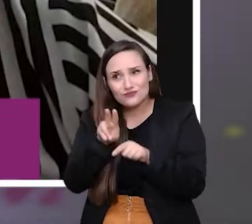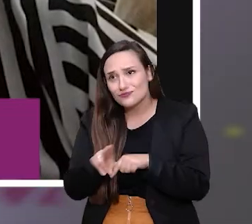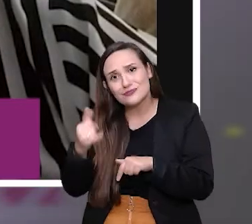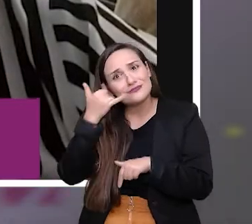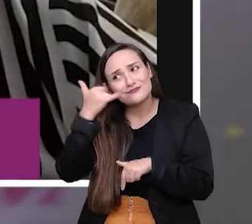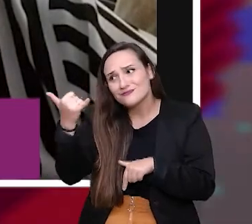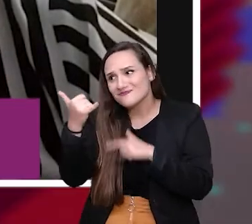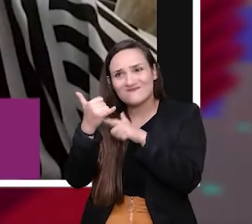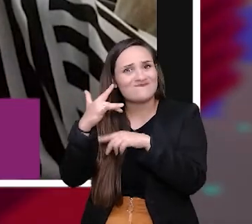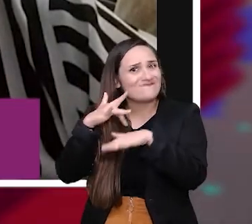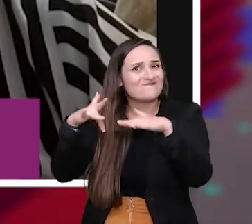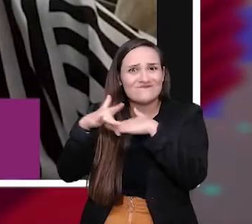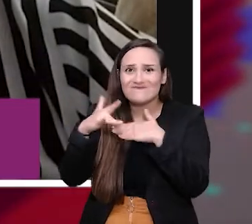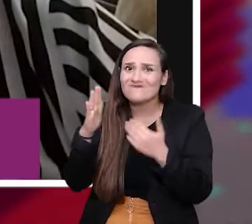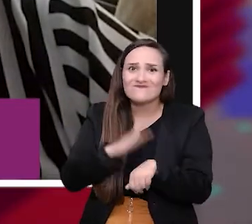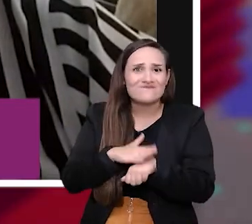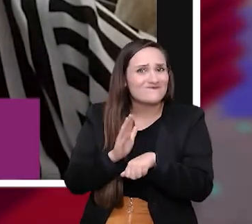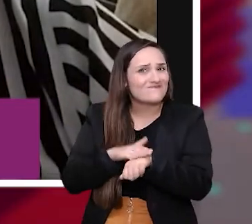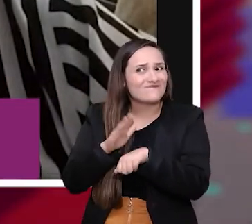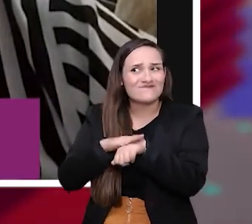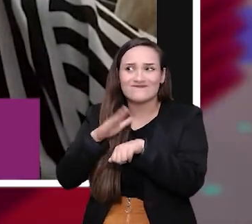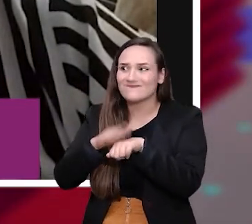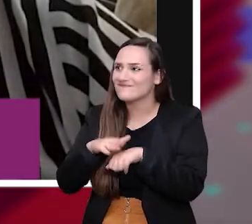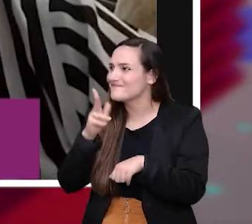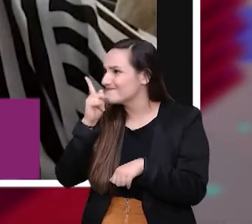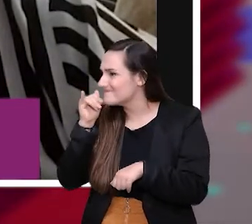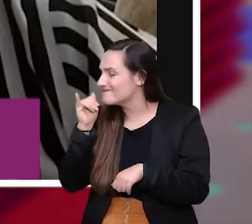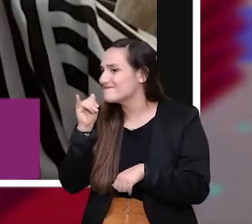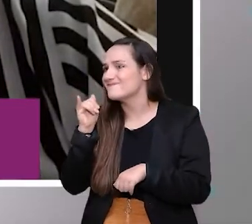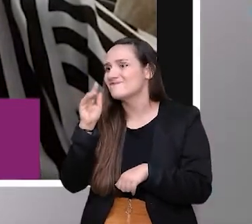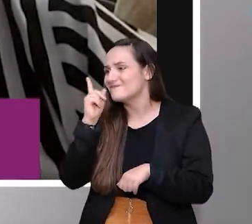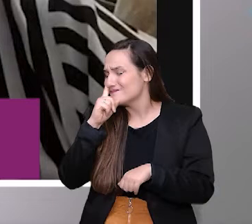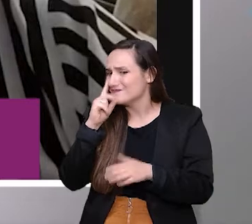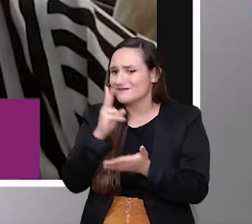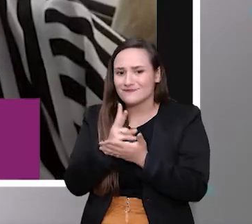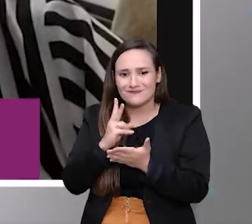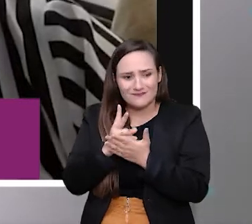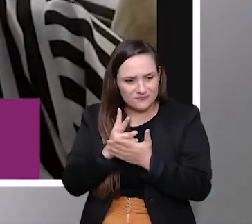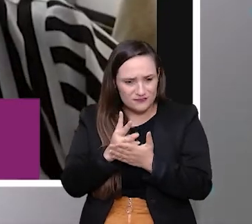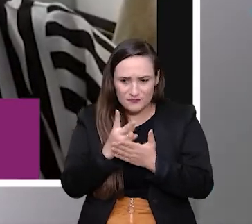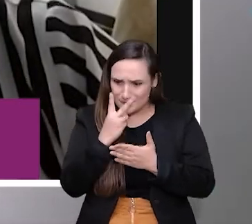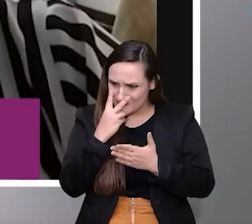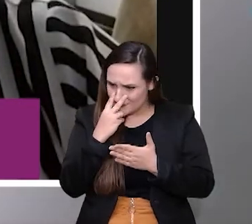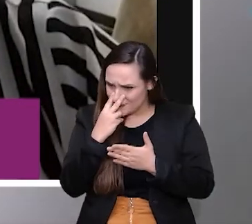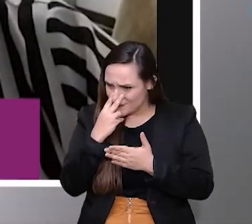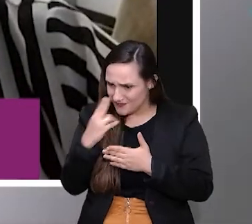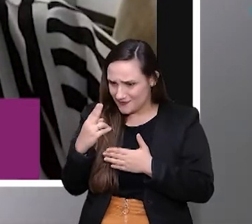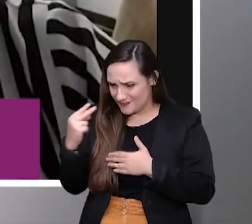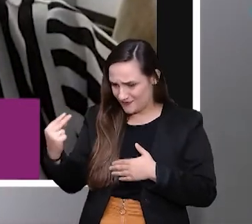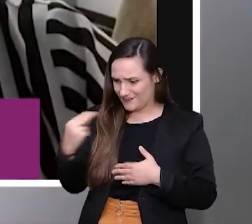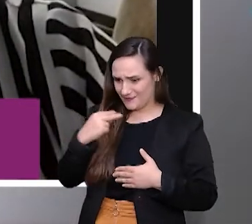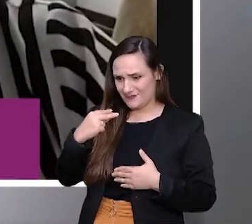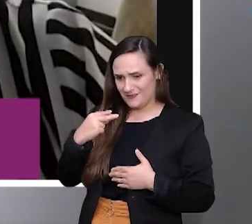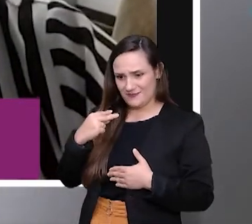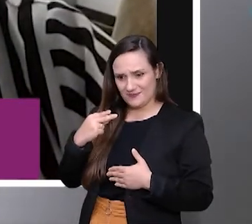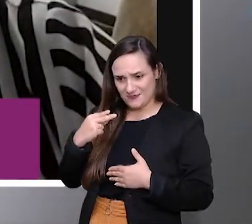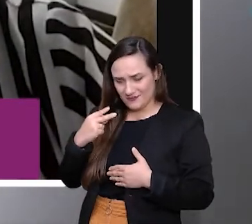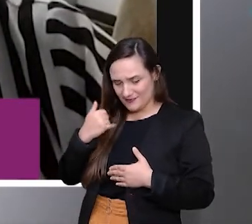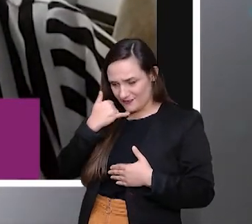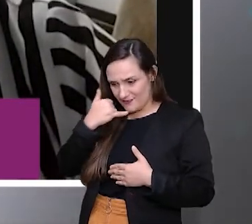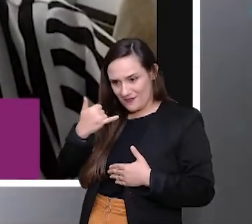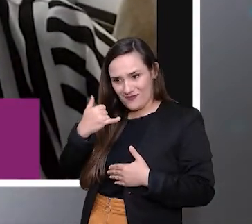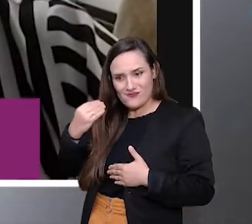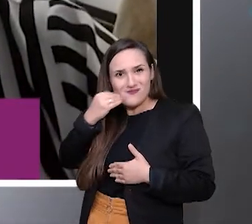online e talvez colocando para esses filhos essa sensação de perfeição que eles colocam